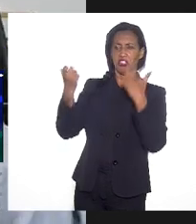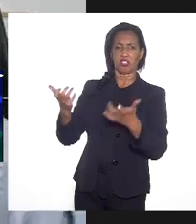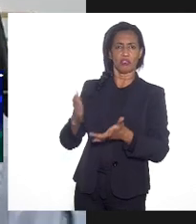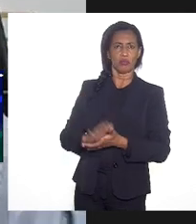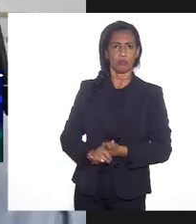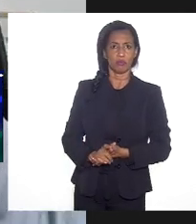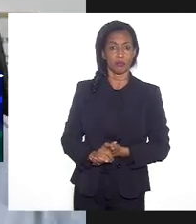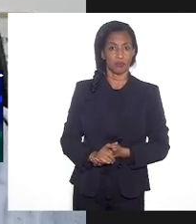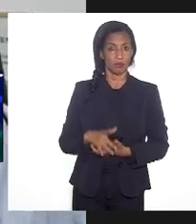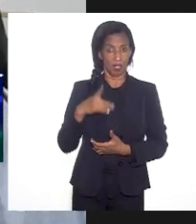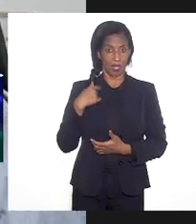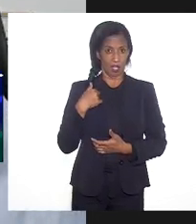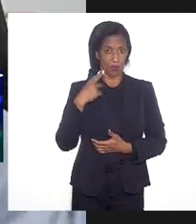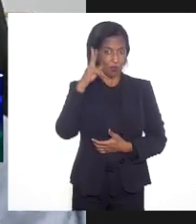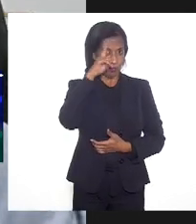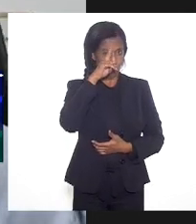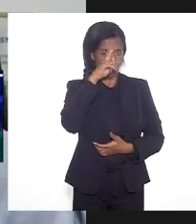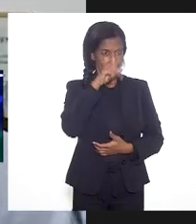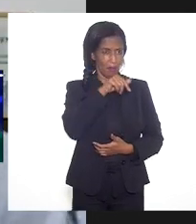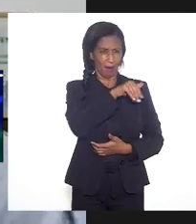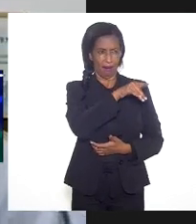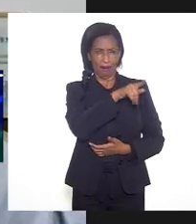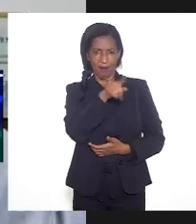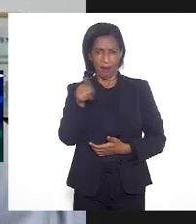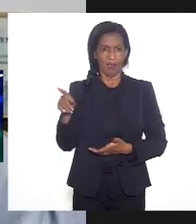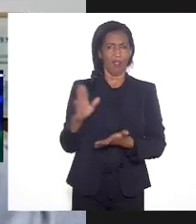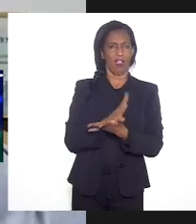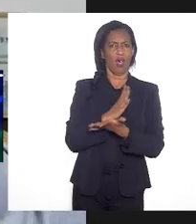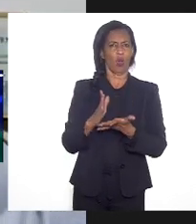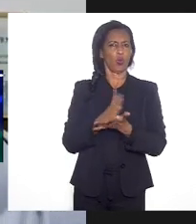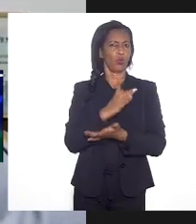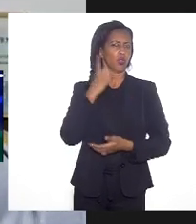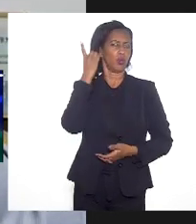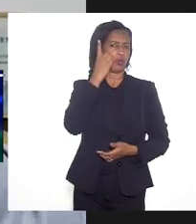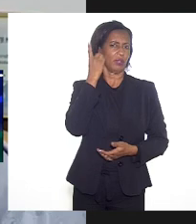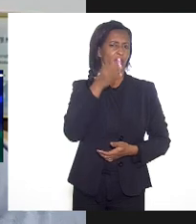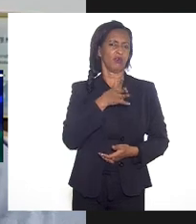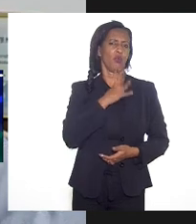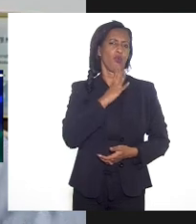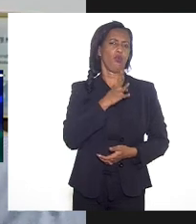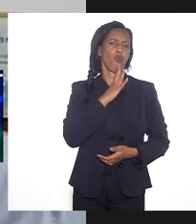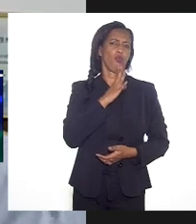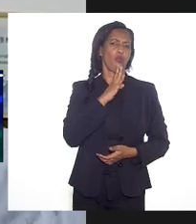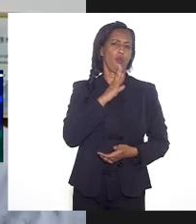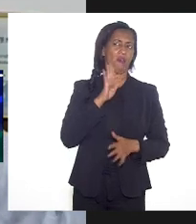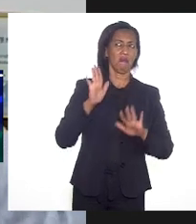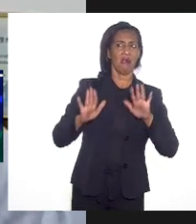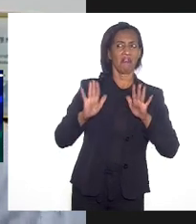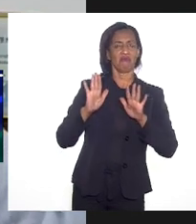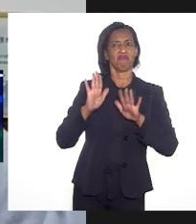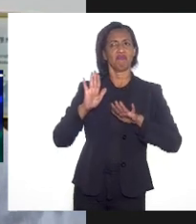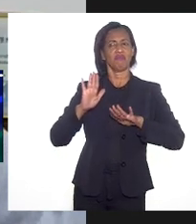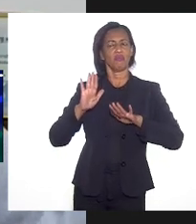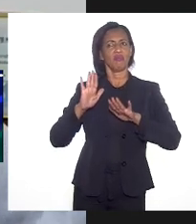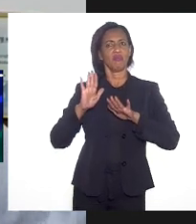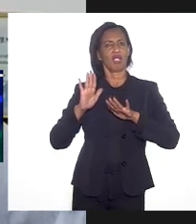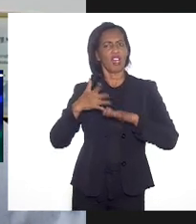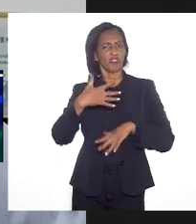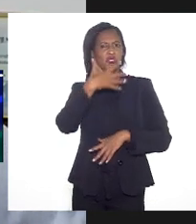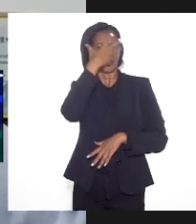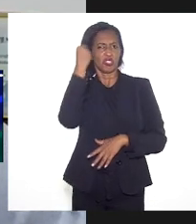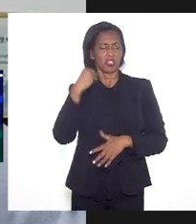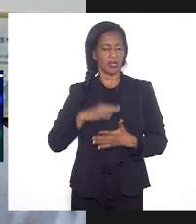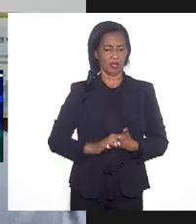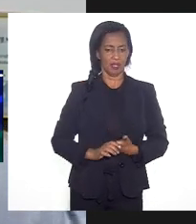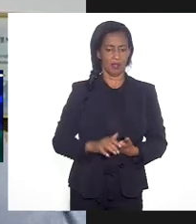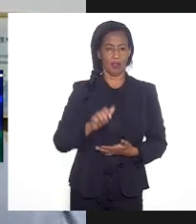Eu vou trazer um fato que alguns deputados desta casa já conhecem, mas talvez tenham se esquecido. O